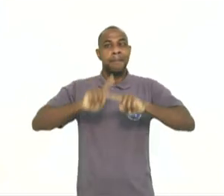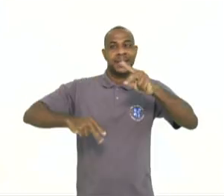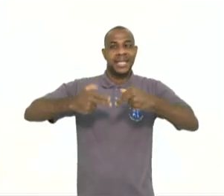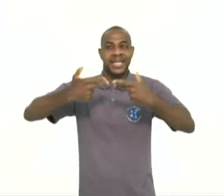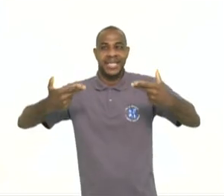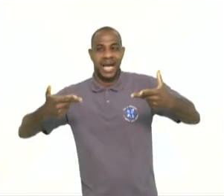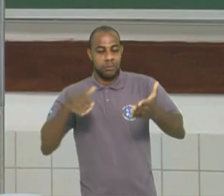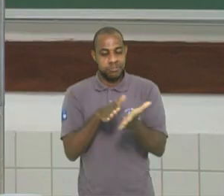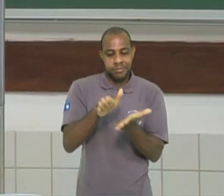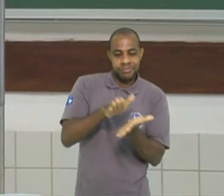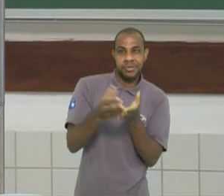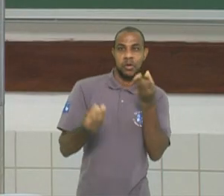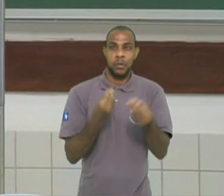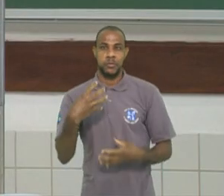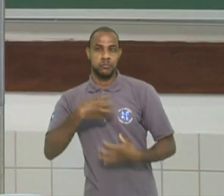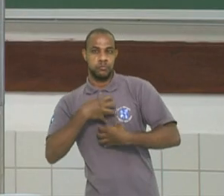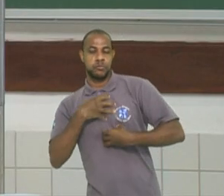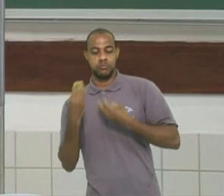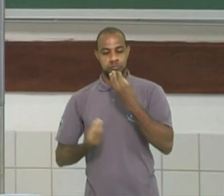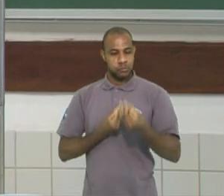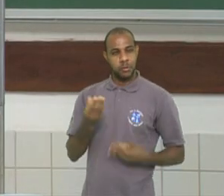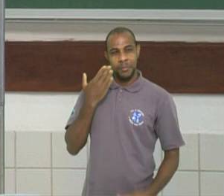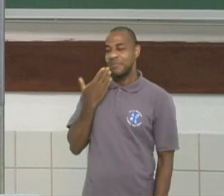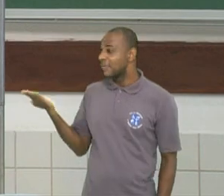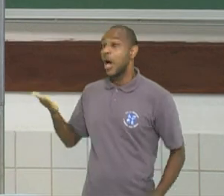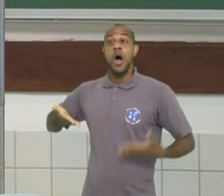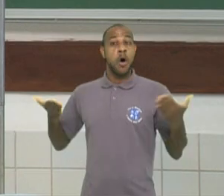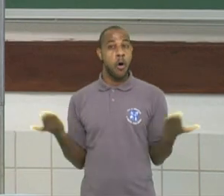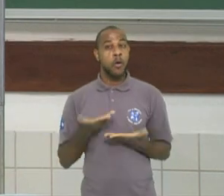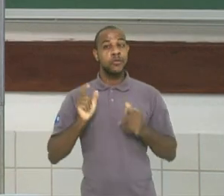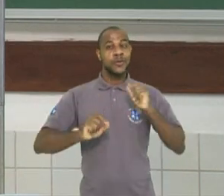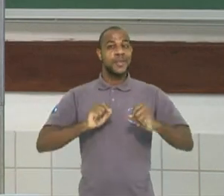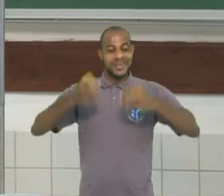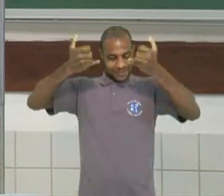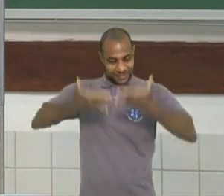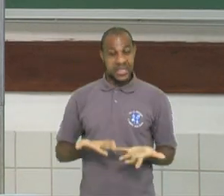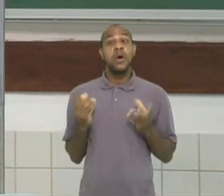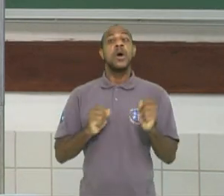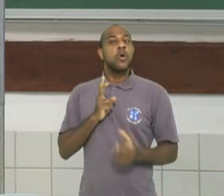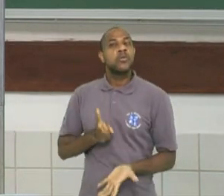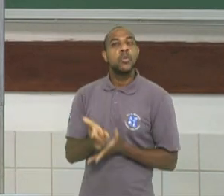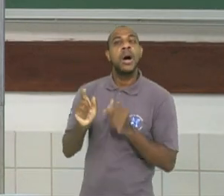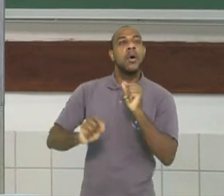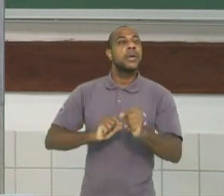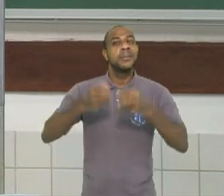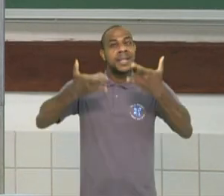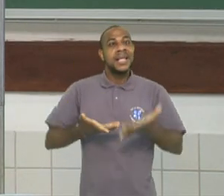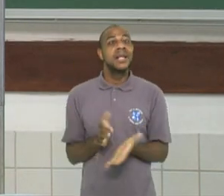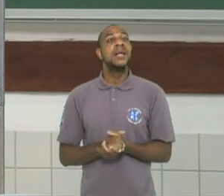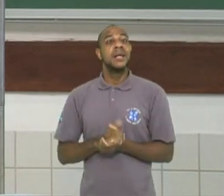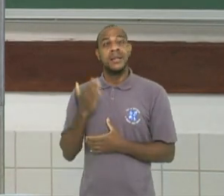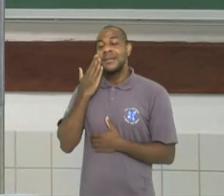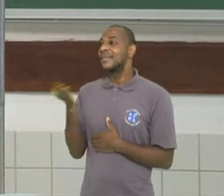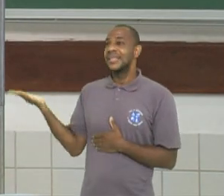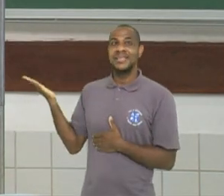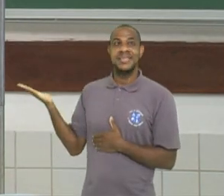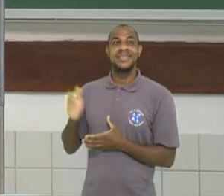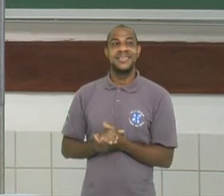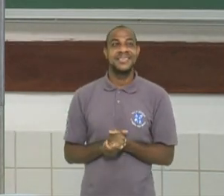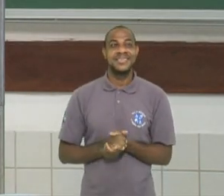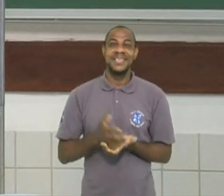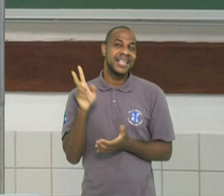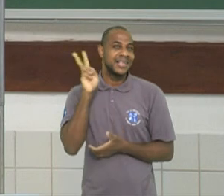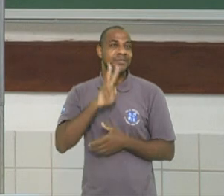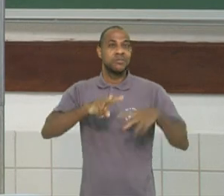gráficos e estilos e nessa aula a gente vai continuar falando dessa nossa linguagem